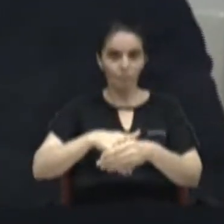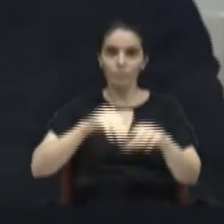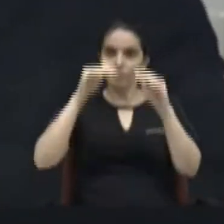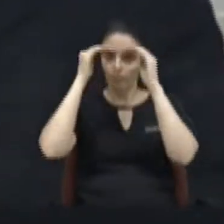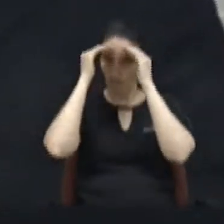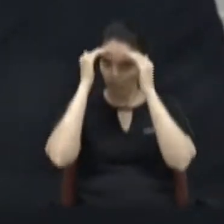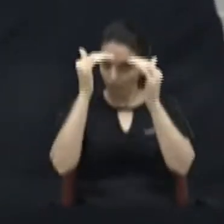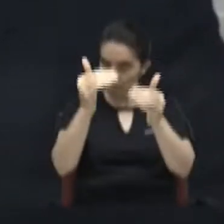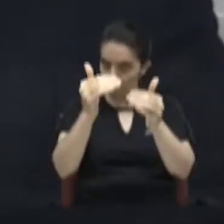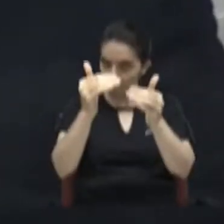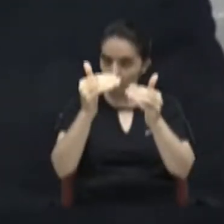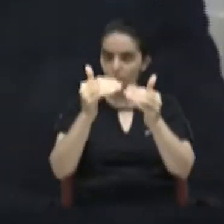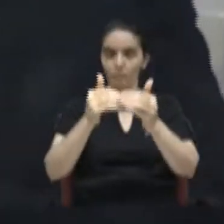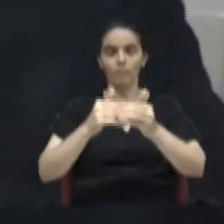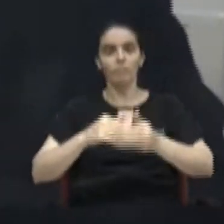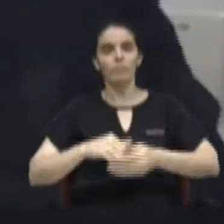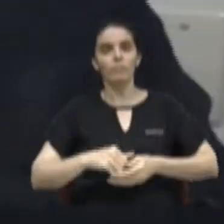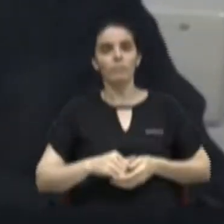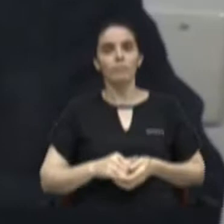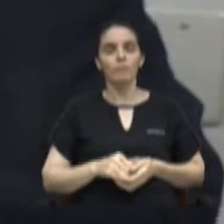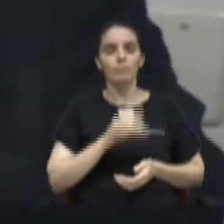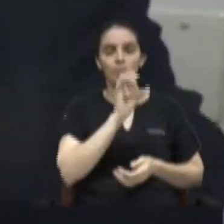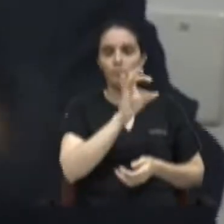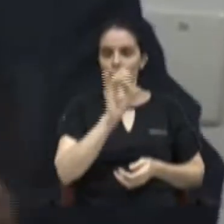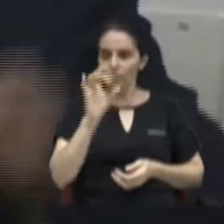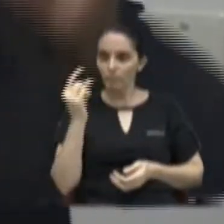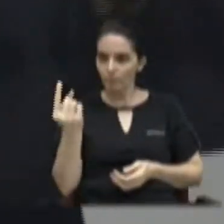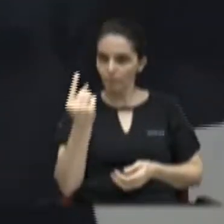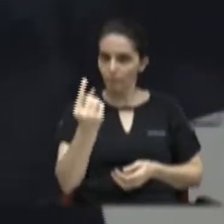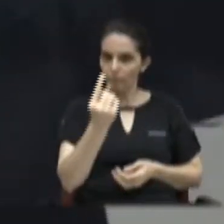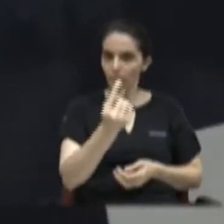a consideração por cada um aqui que tem